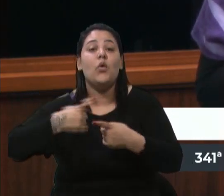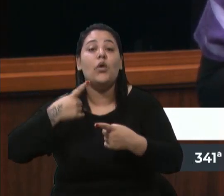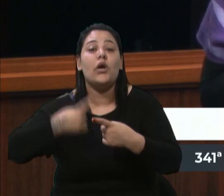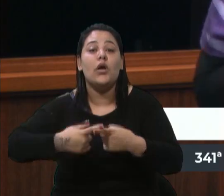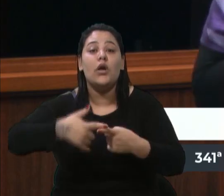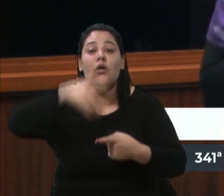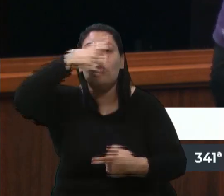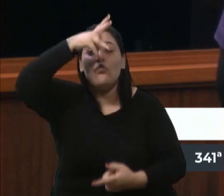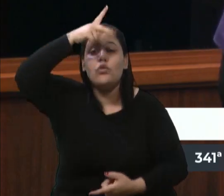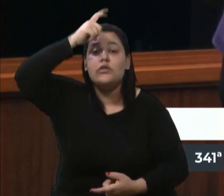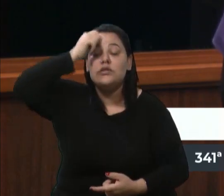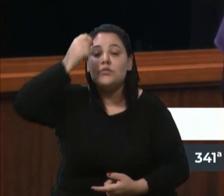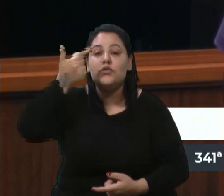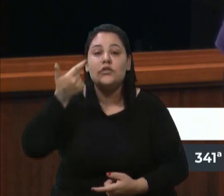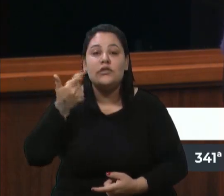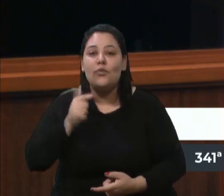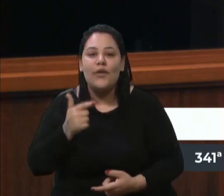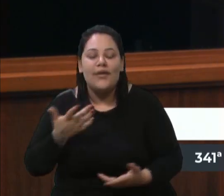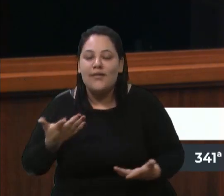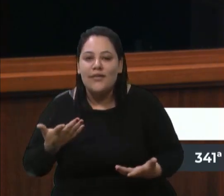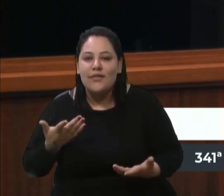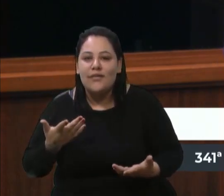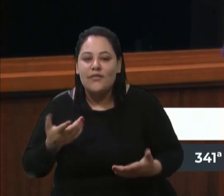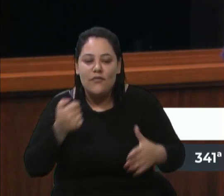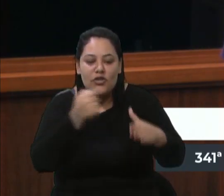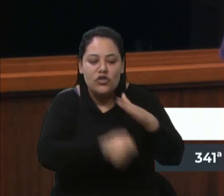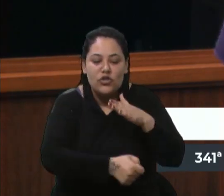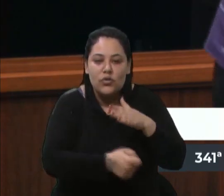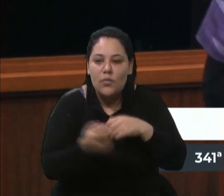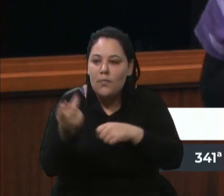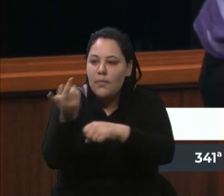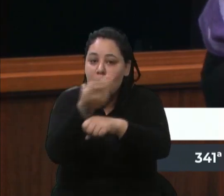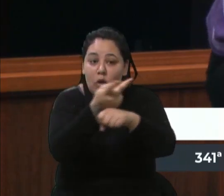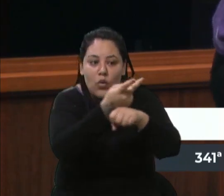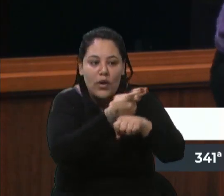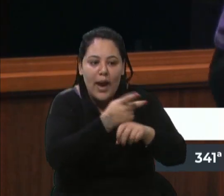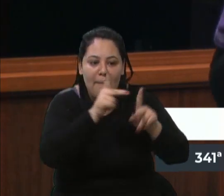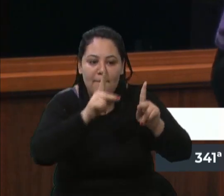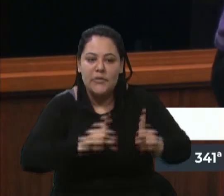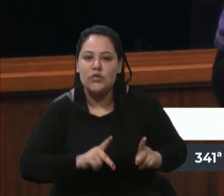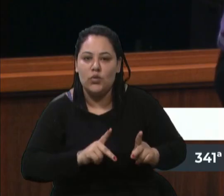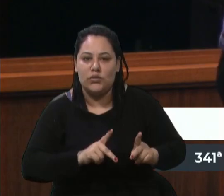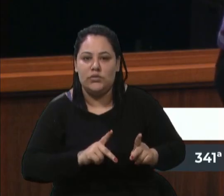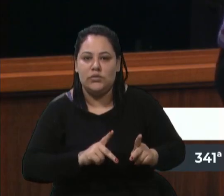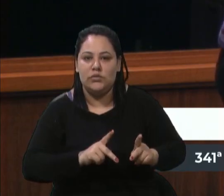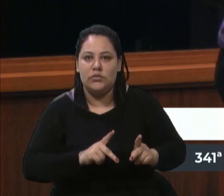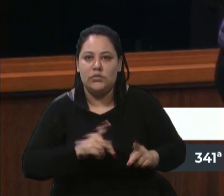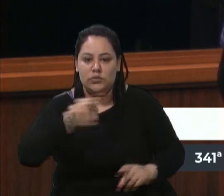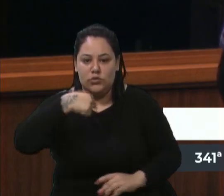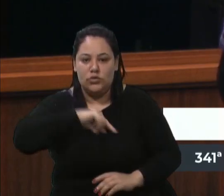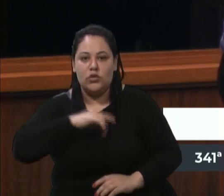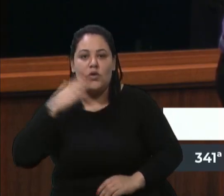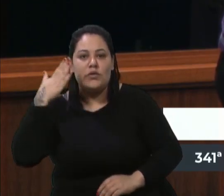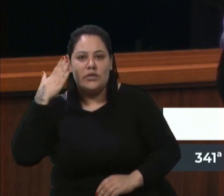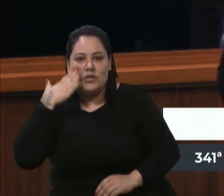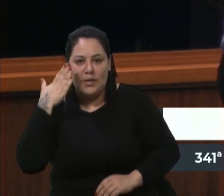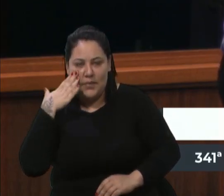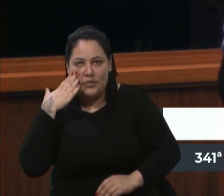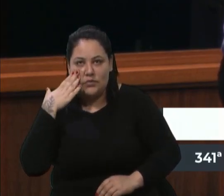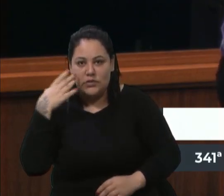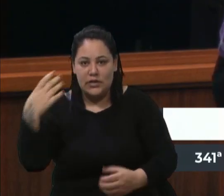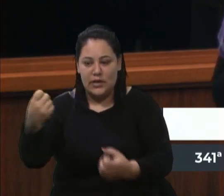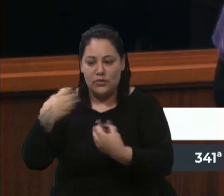não tem investido em buscar essas pessoas. Nós sabemos que a educação